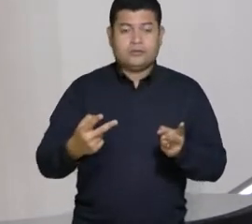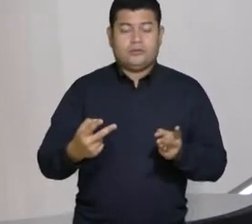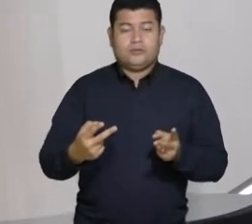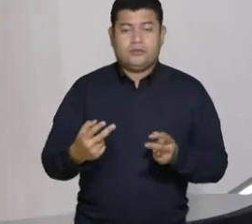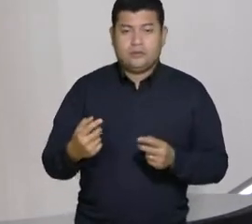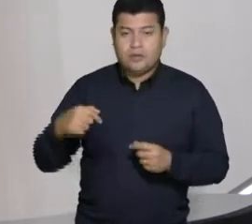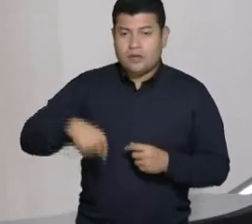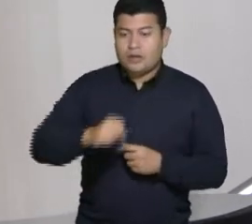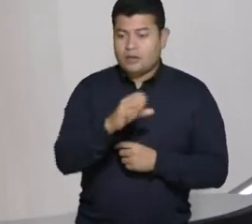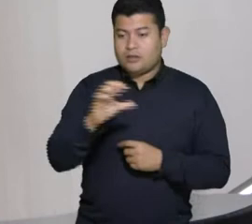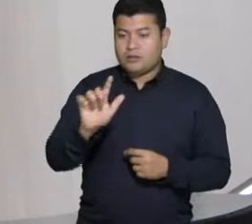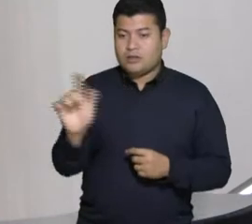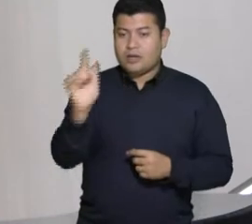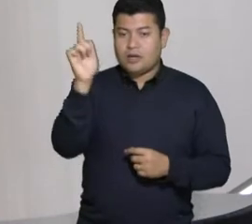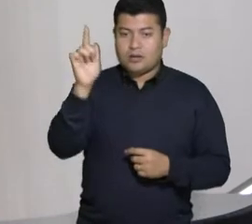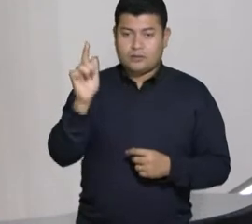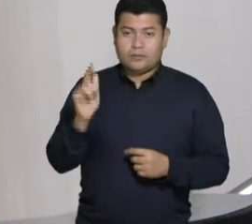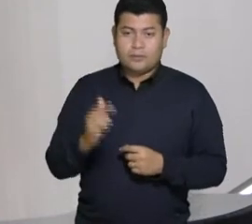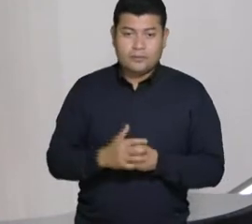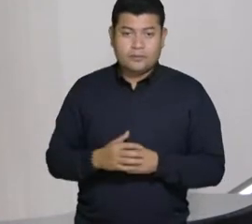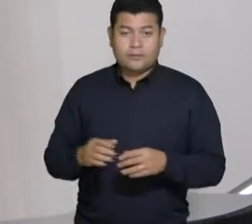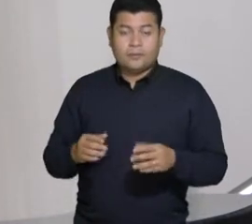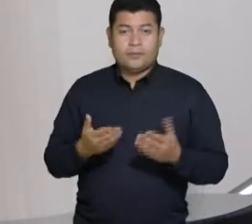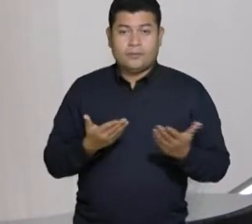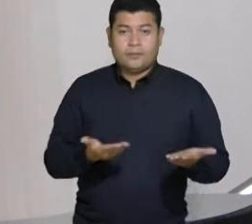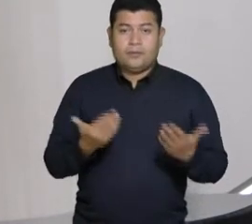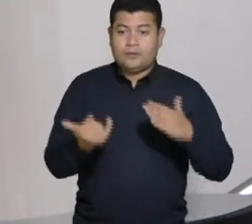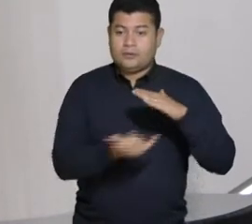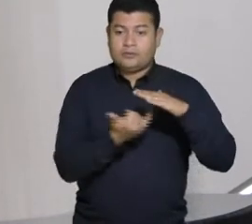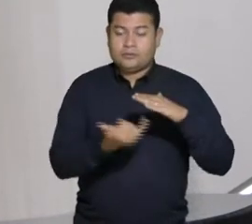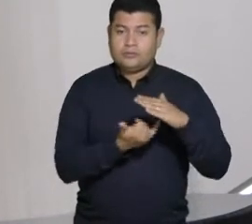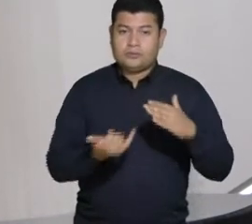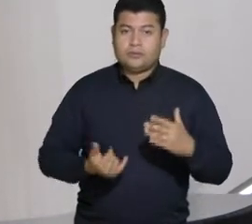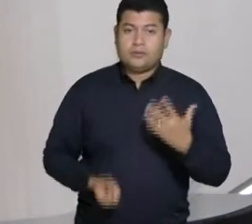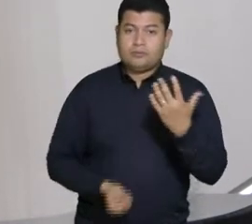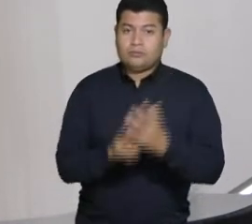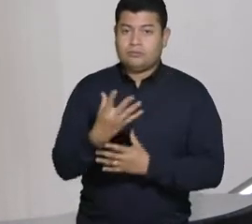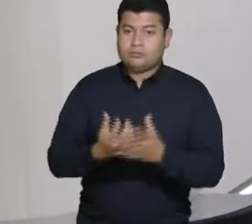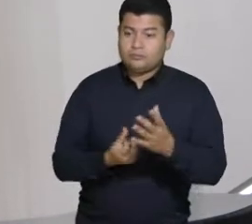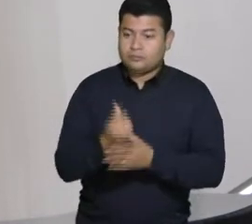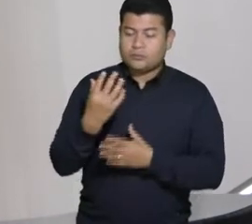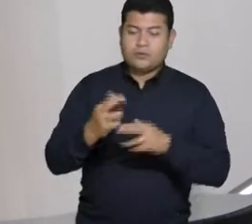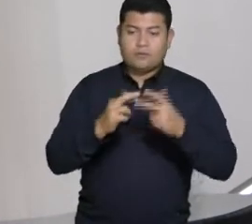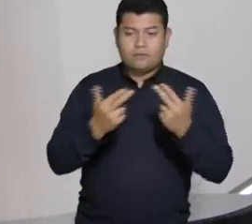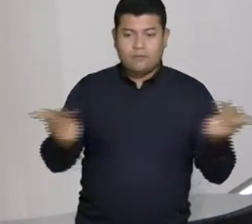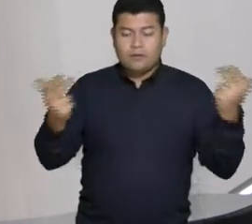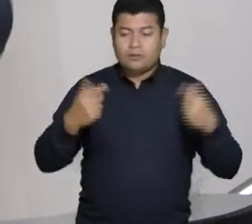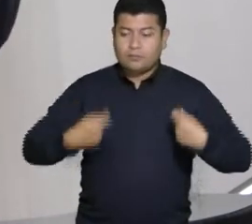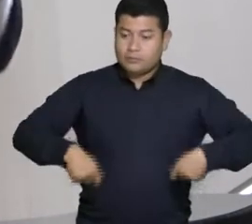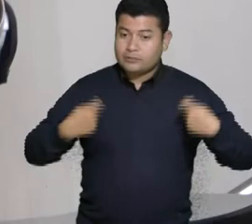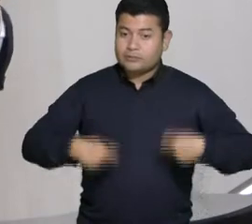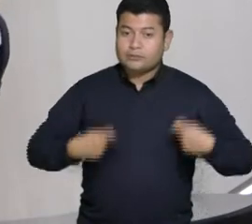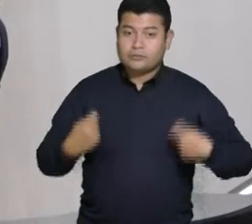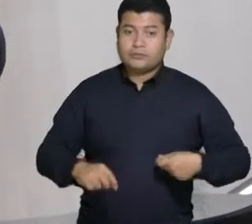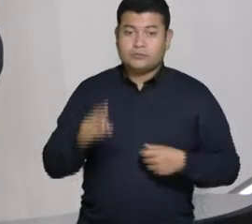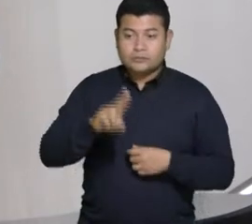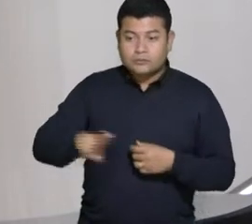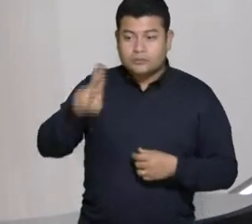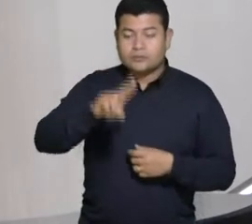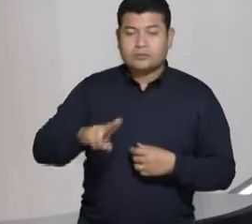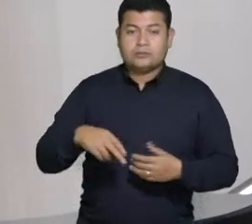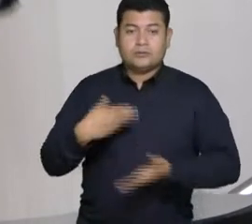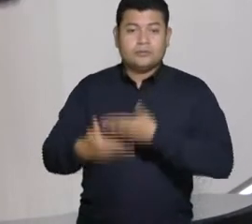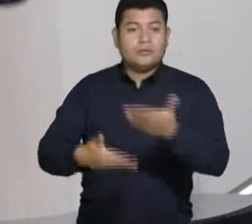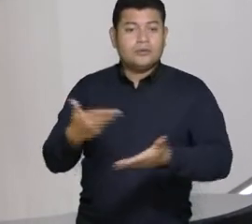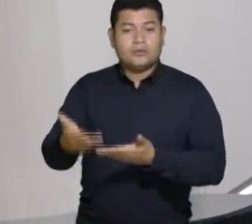aí chega na indústria Catarinense nas nos produtores na indústria do Cristal do porcelanato com custo elevado de